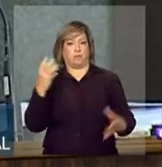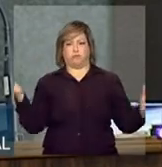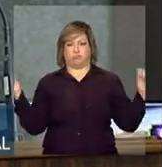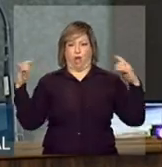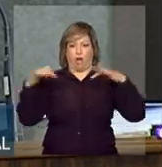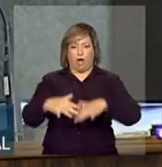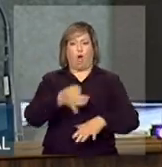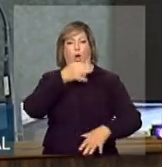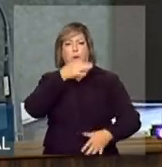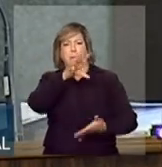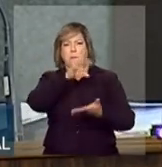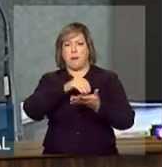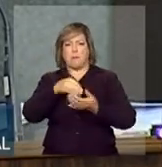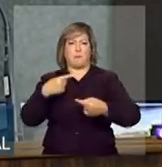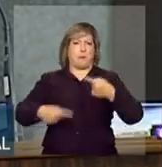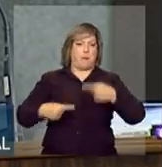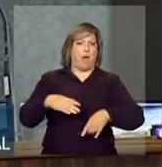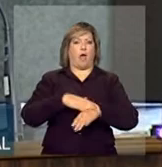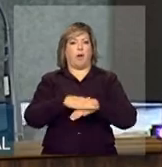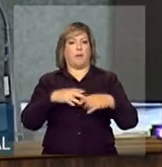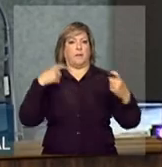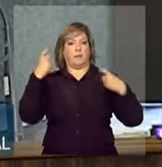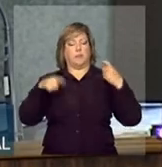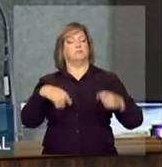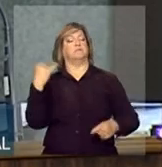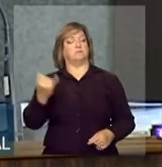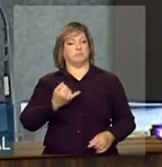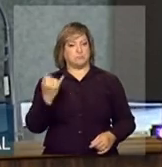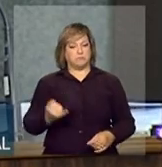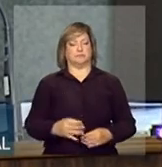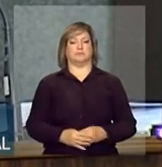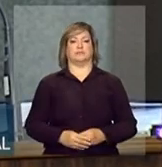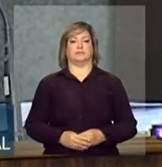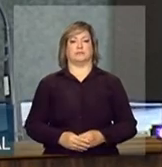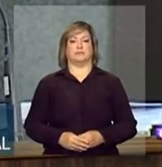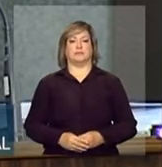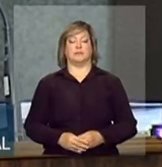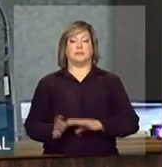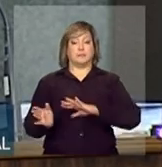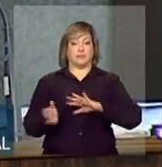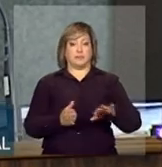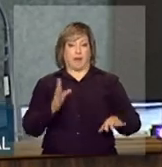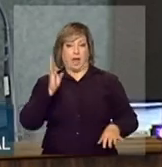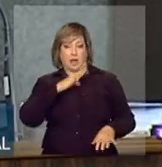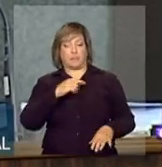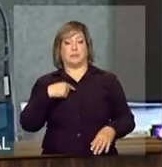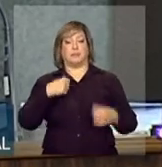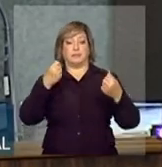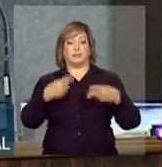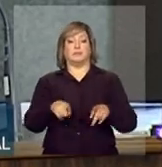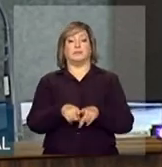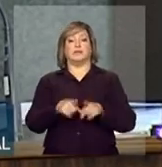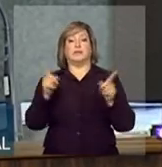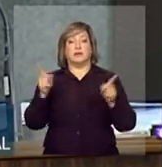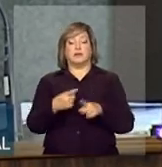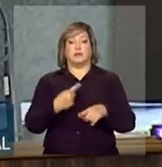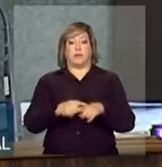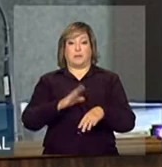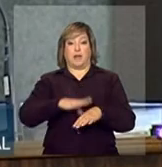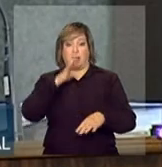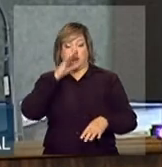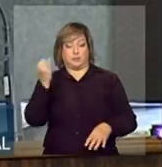mobilização, e que os gestores se envolvem e se preocupam com esse momento. Tá? Eu vou passar mais rápido, porque eu quero ir para as conclusões, que eu acho que são